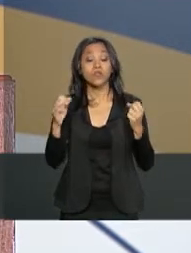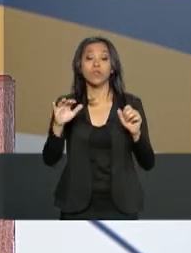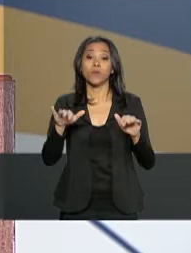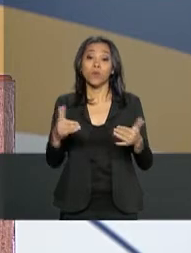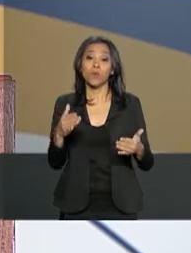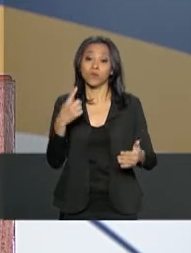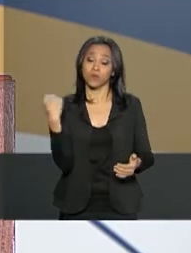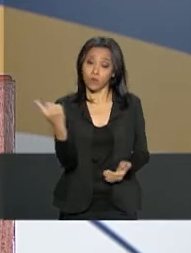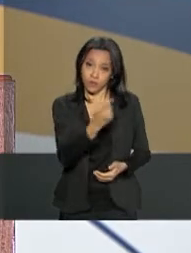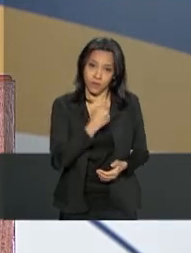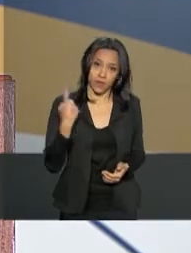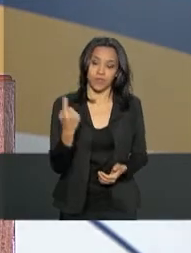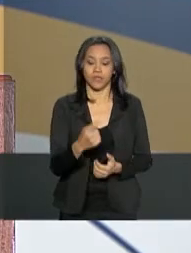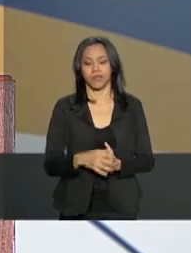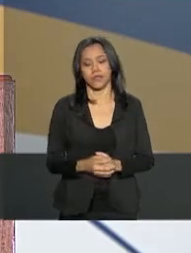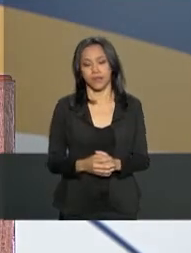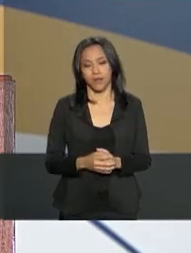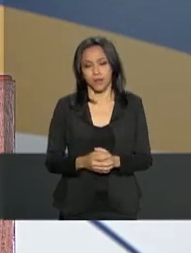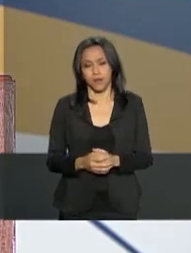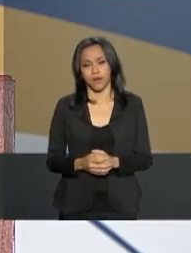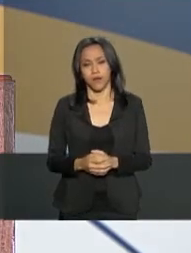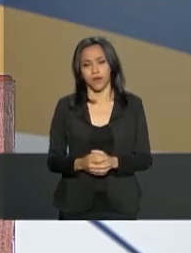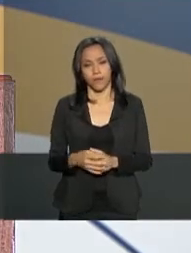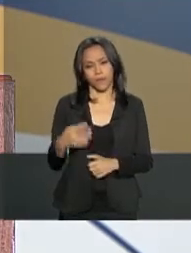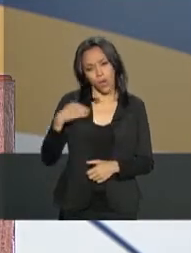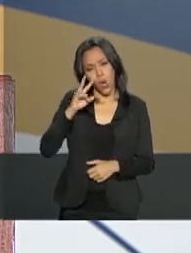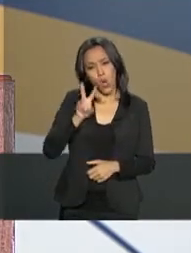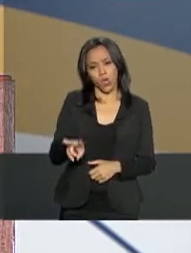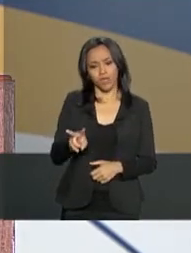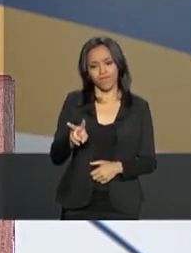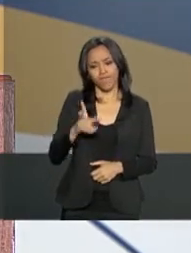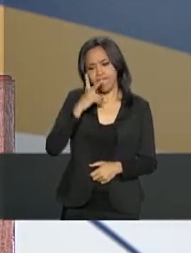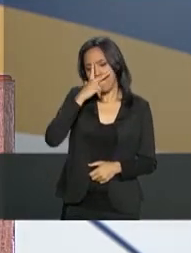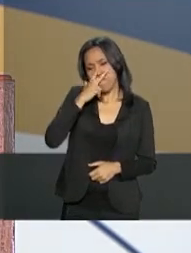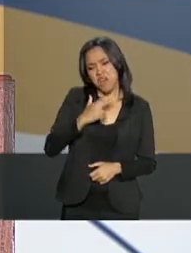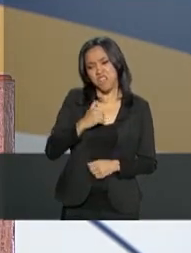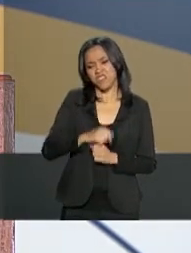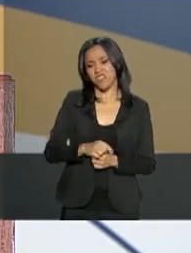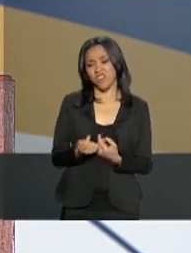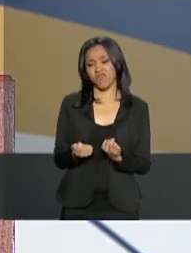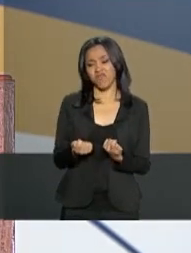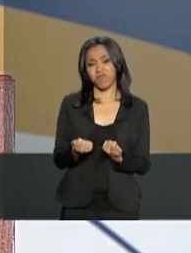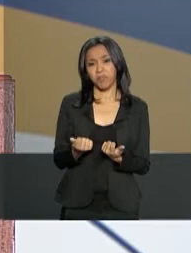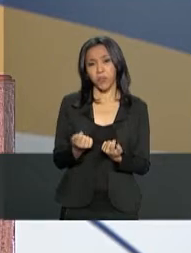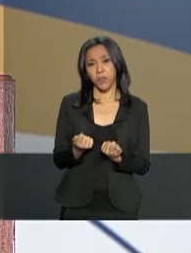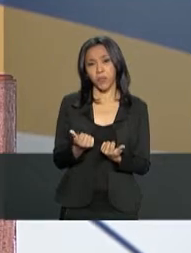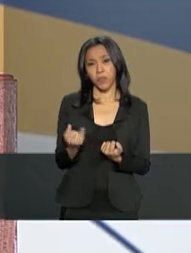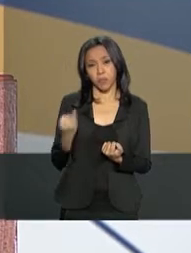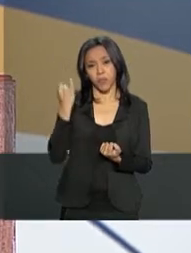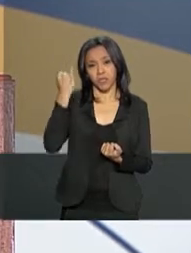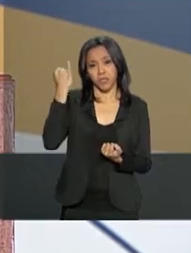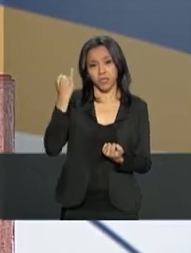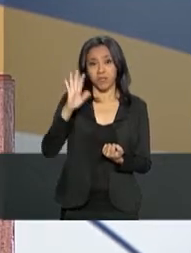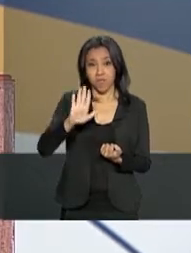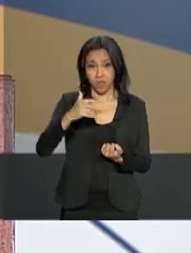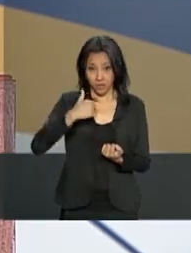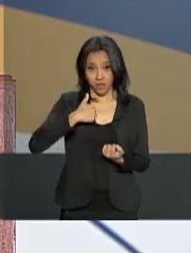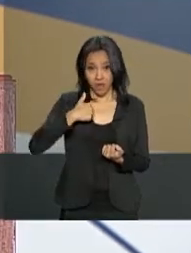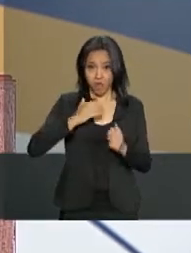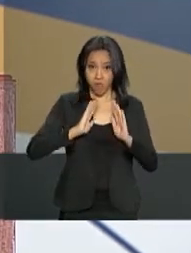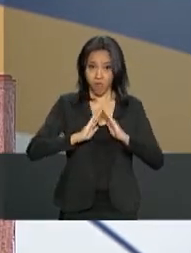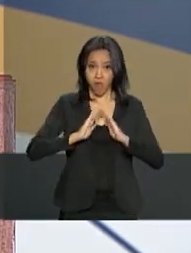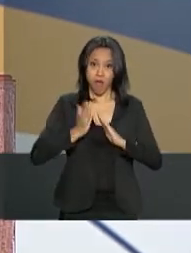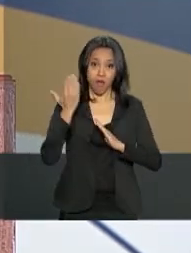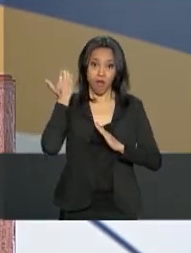os olhos para coisas que aparentemente são de pequena relevância mas eu sou do interior do